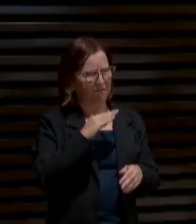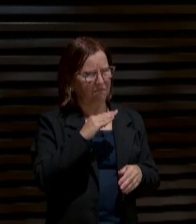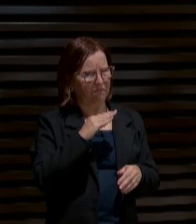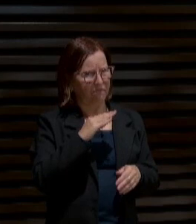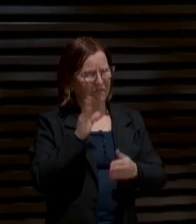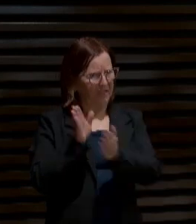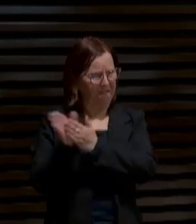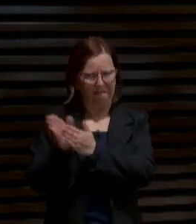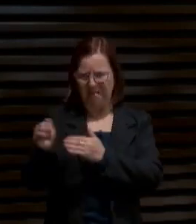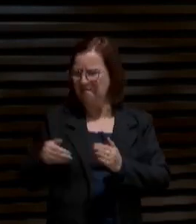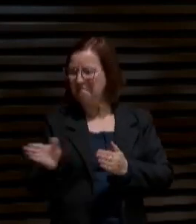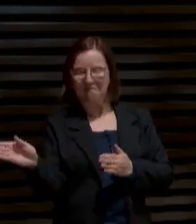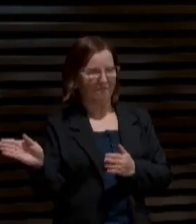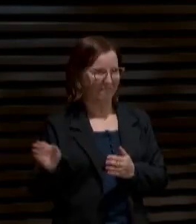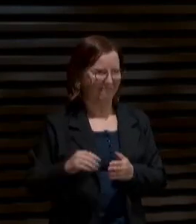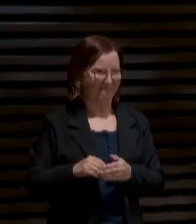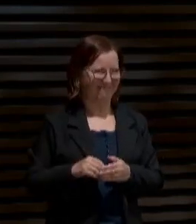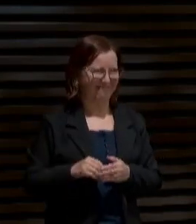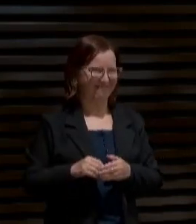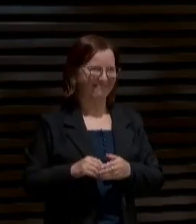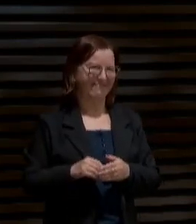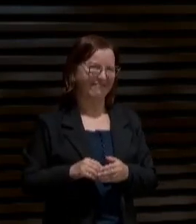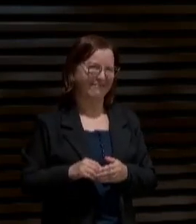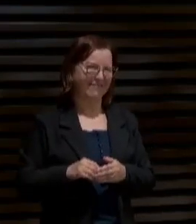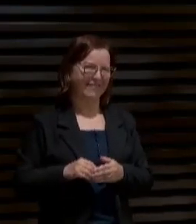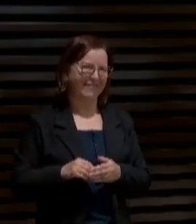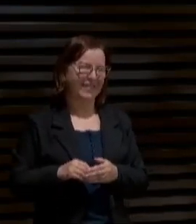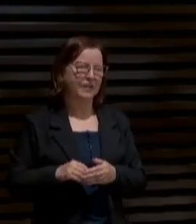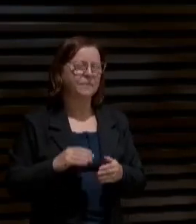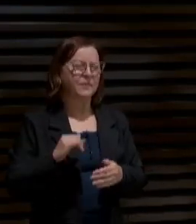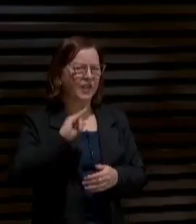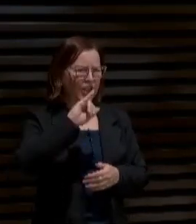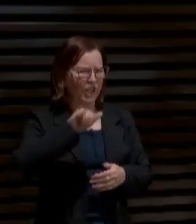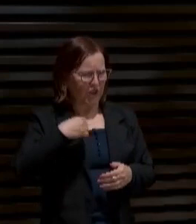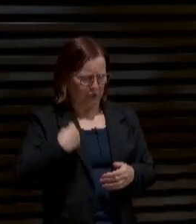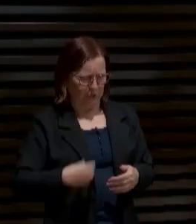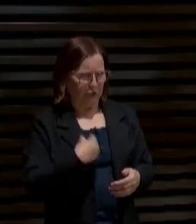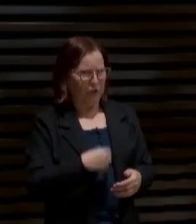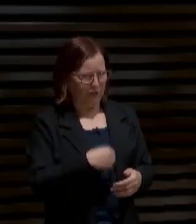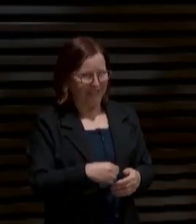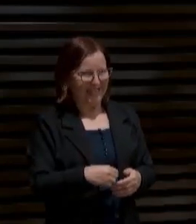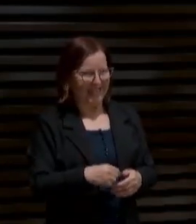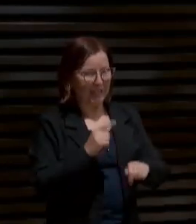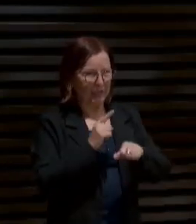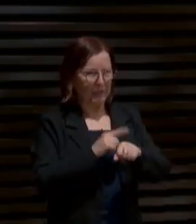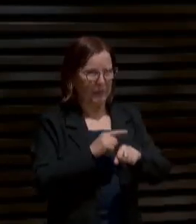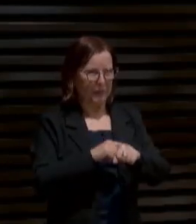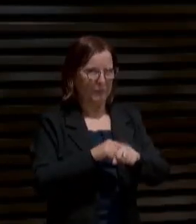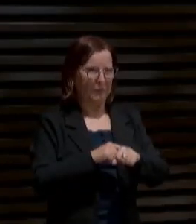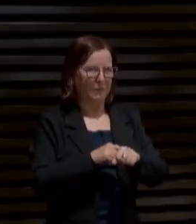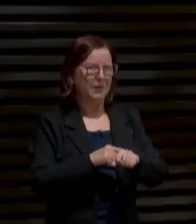fora o que José fez a ponte fera com tá dando em cima dele lá ele vazou ele fugiu